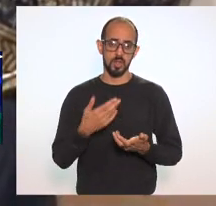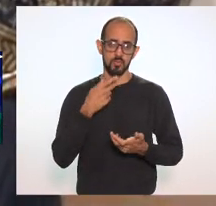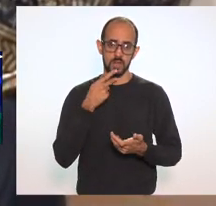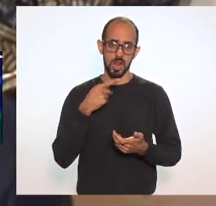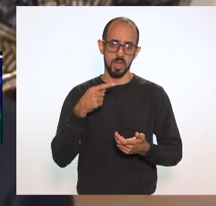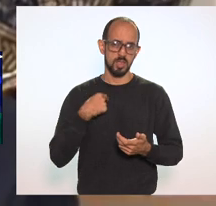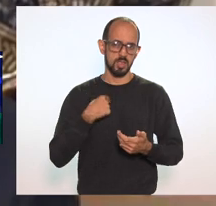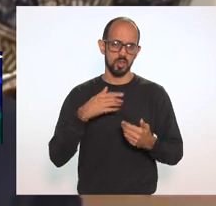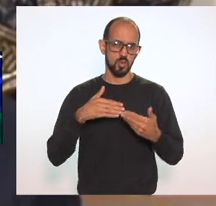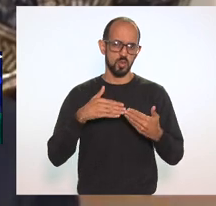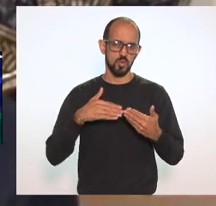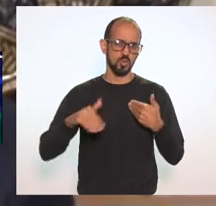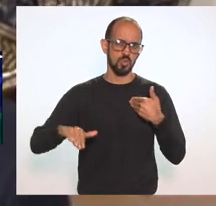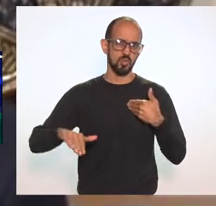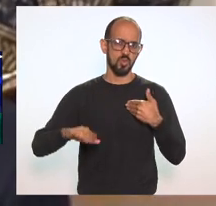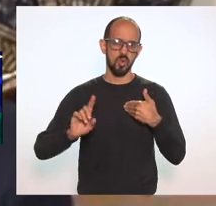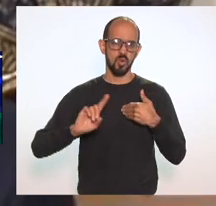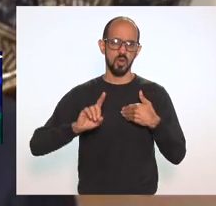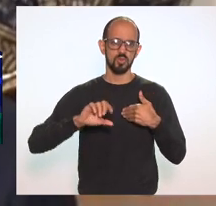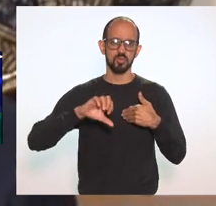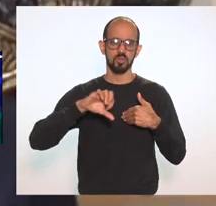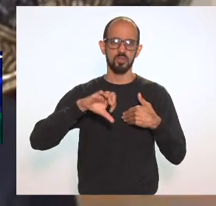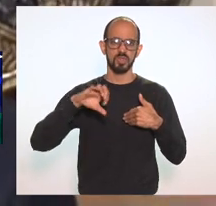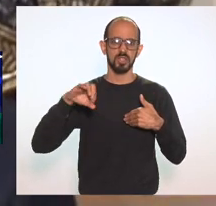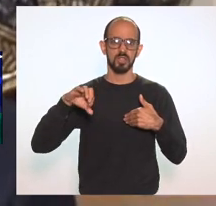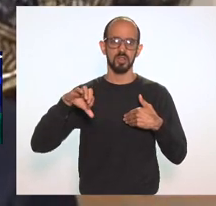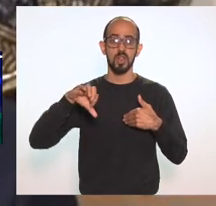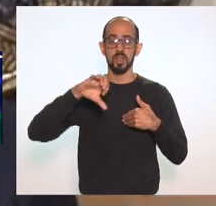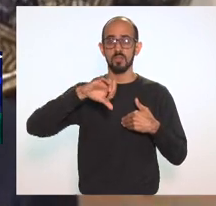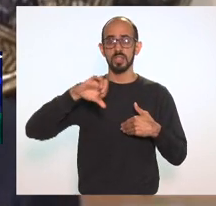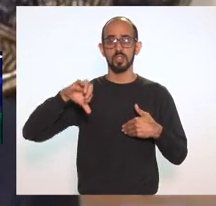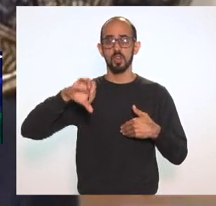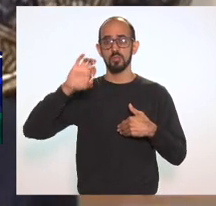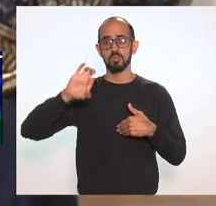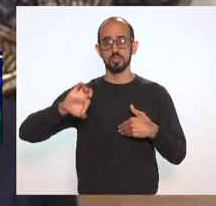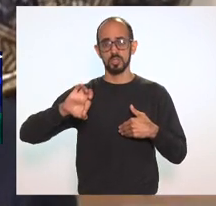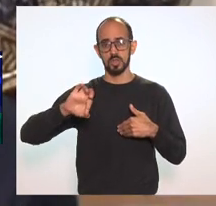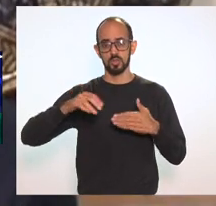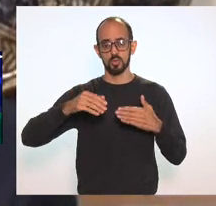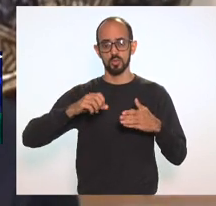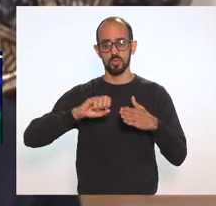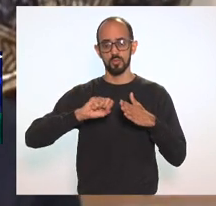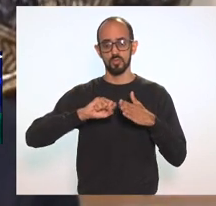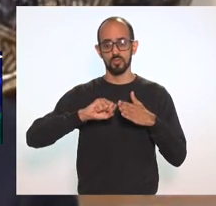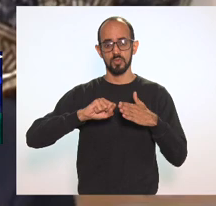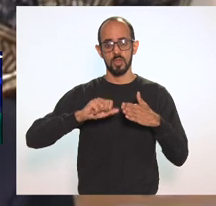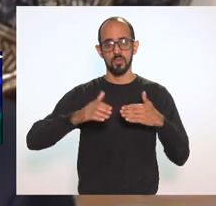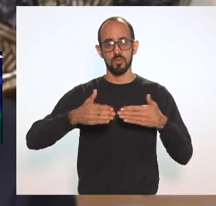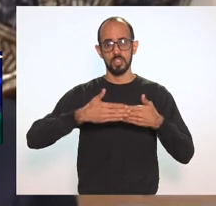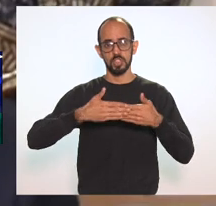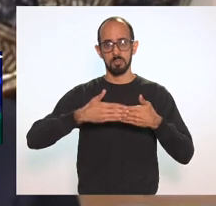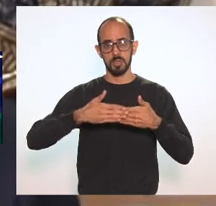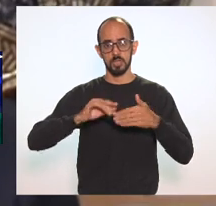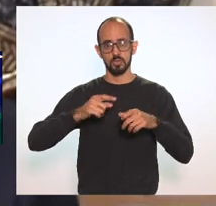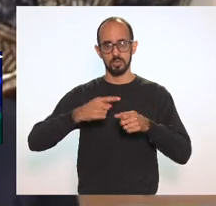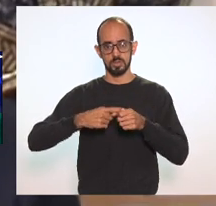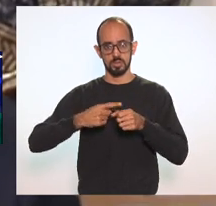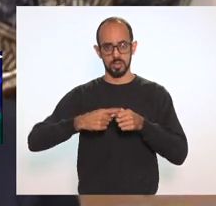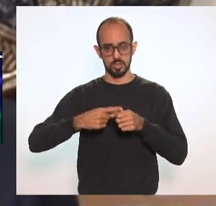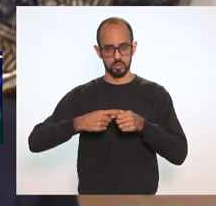divirjo de noventa e nove porcento do look Down na Cidade do Rio de Janeiro